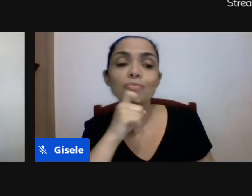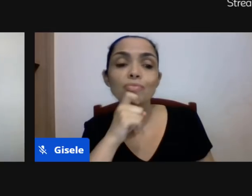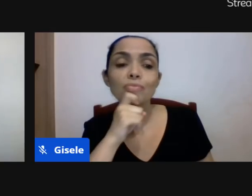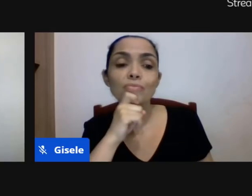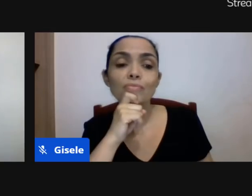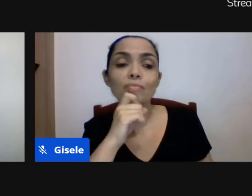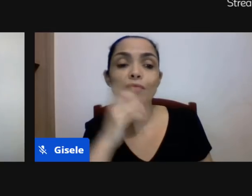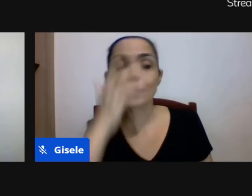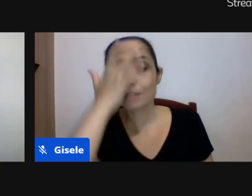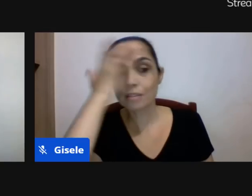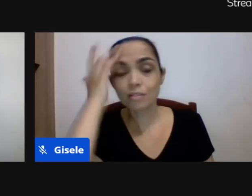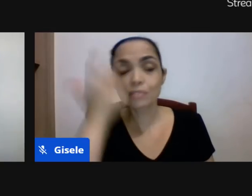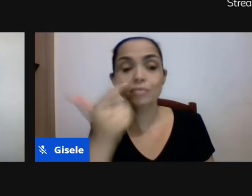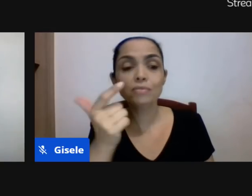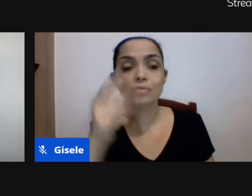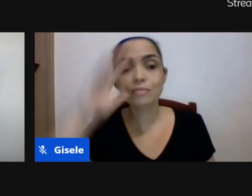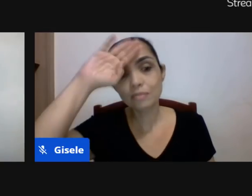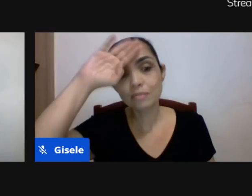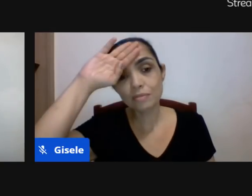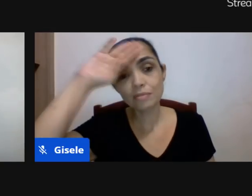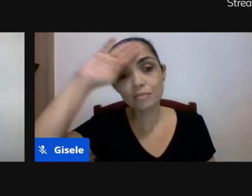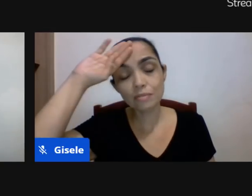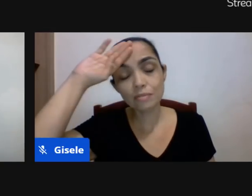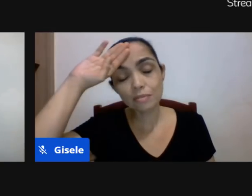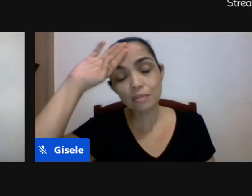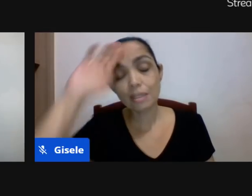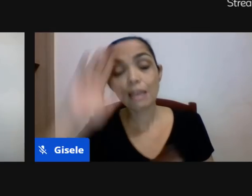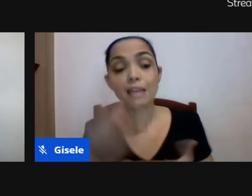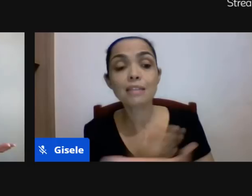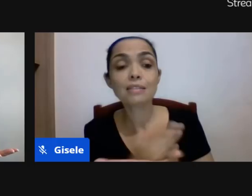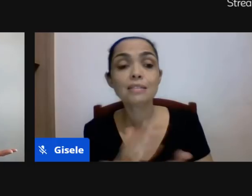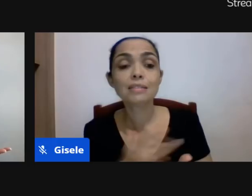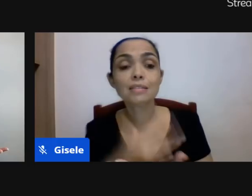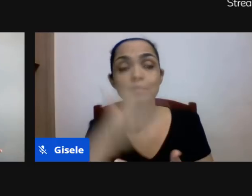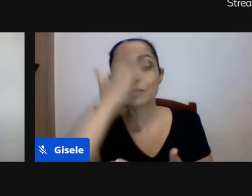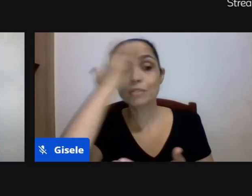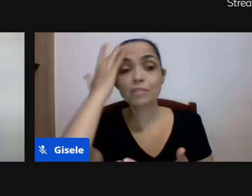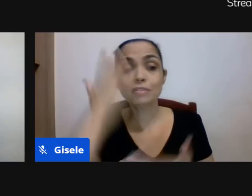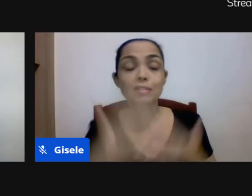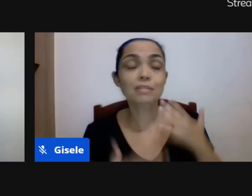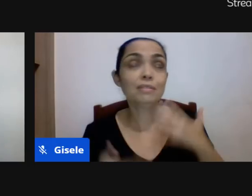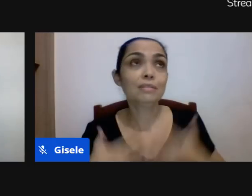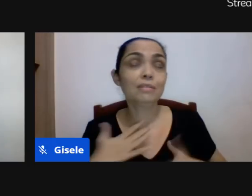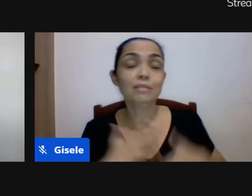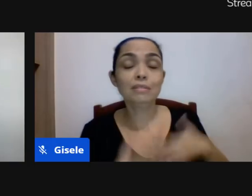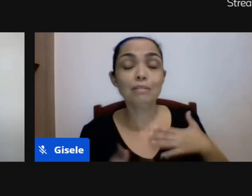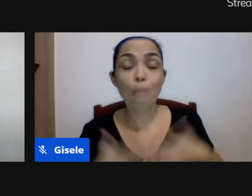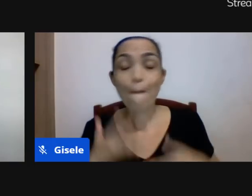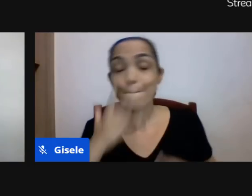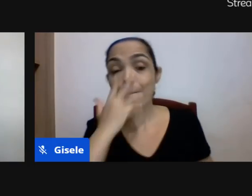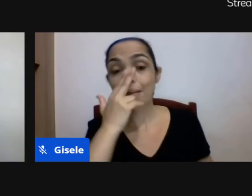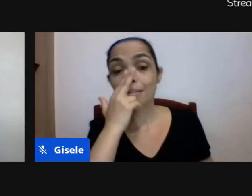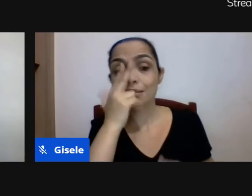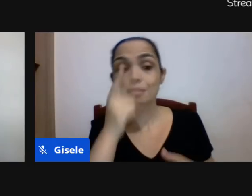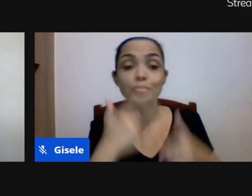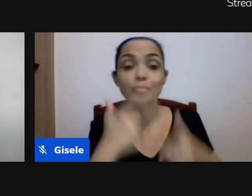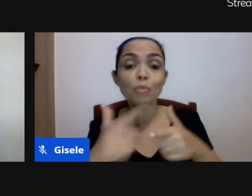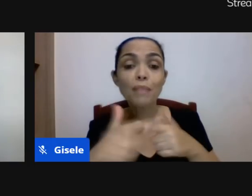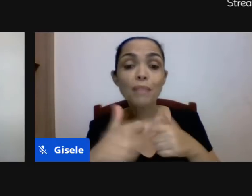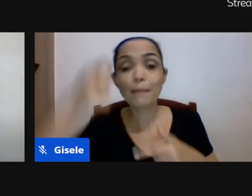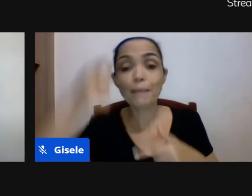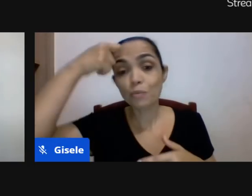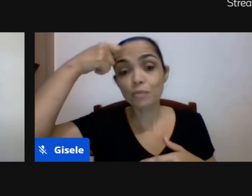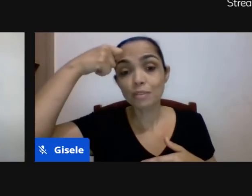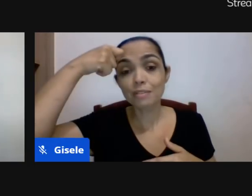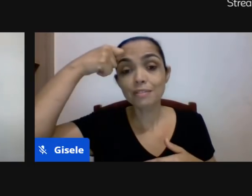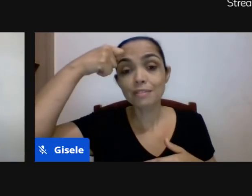com febre. Então, eu estou explicando essa questão para vocês, porque às vezes as pessoas ficam desesperadas porque o termômetro não está marcando a temperatura. Mas se ele não está marcando